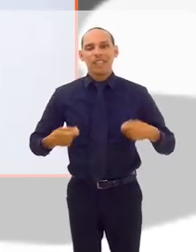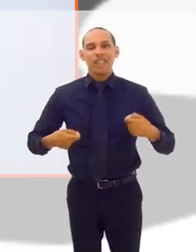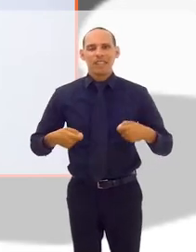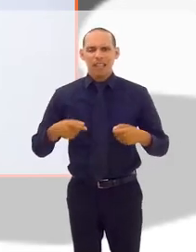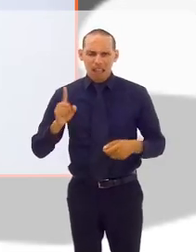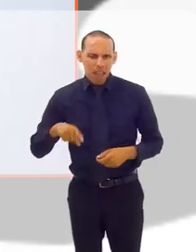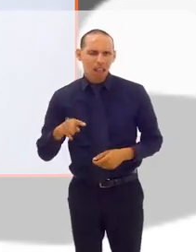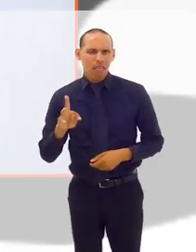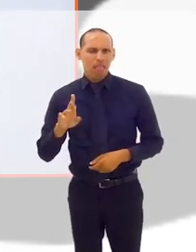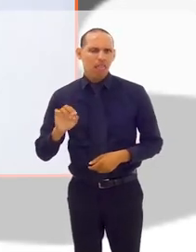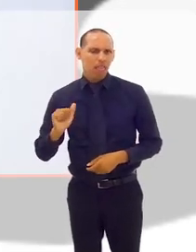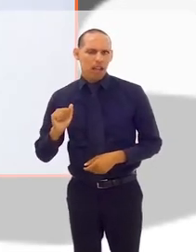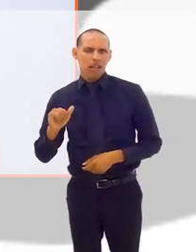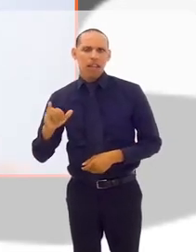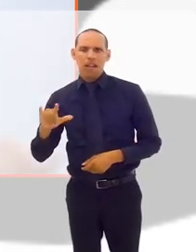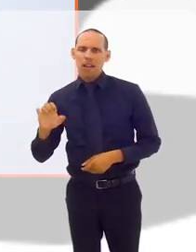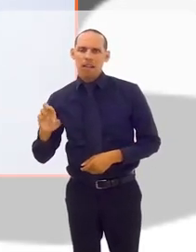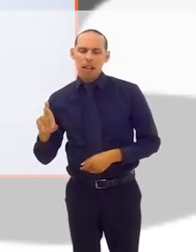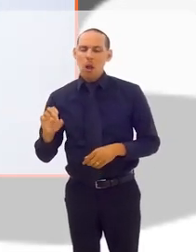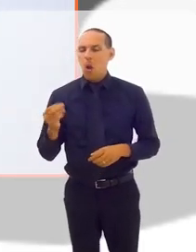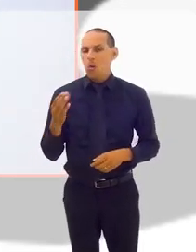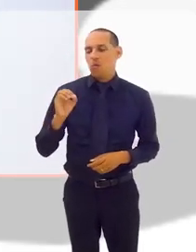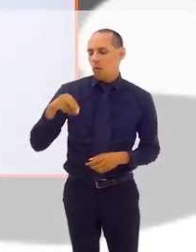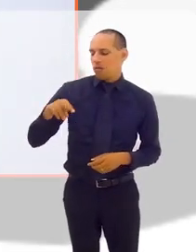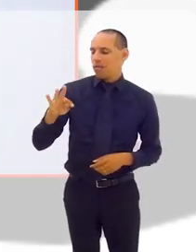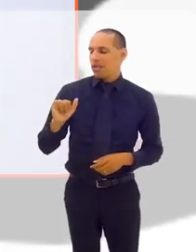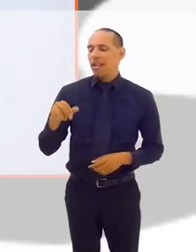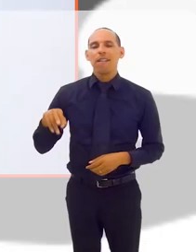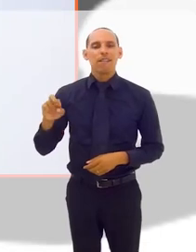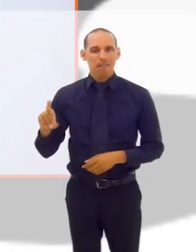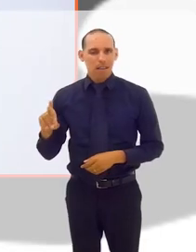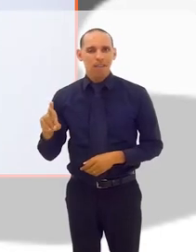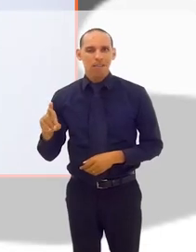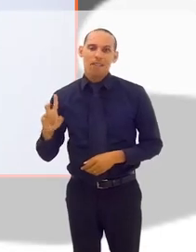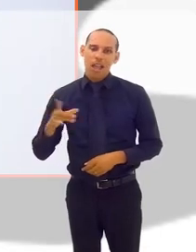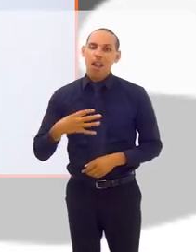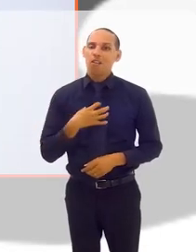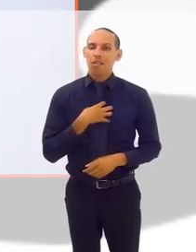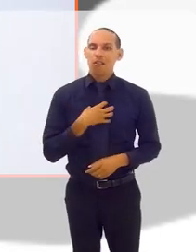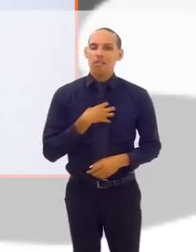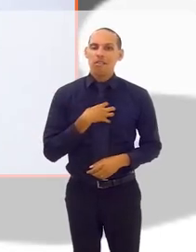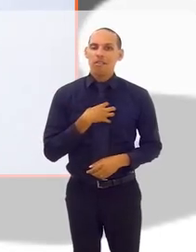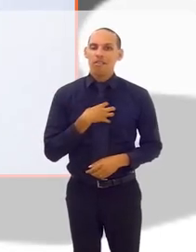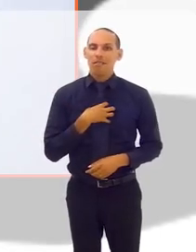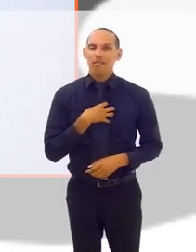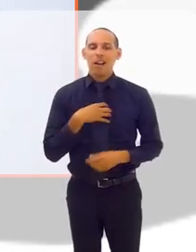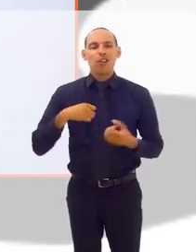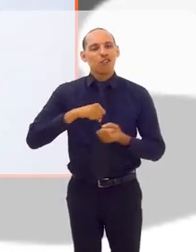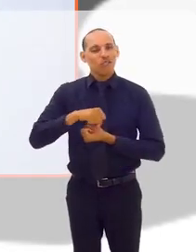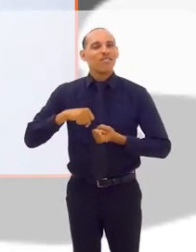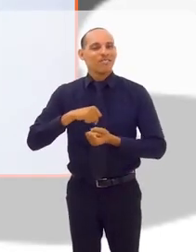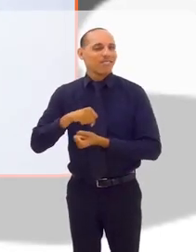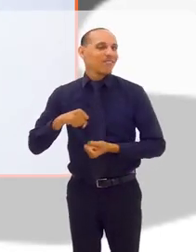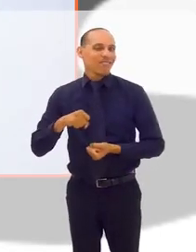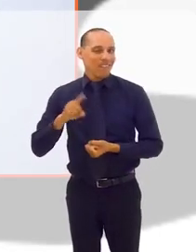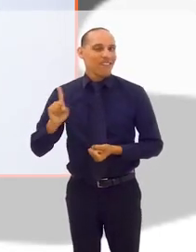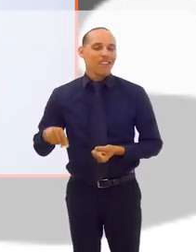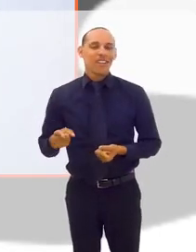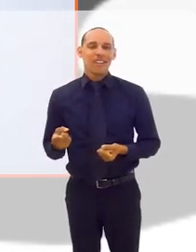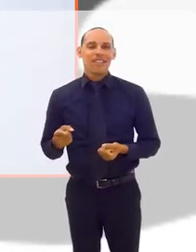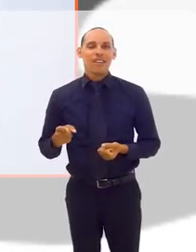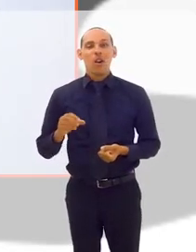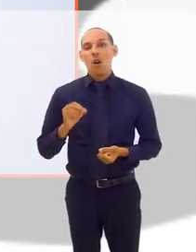precisa ser um trailer ou um container, que é o formato que saiu até em algumas matérias, onde o container é um container sustentável, que